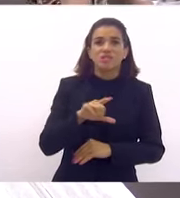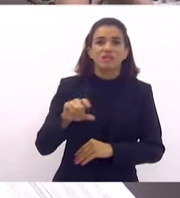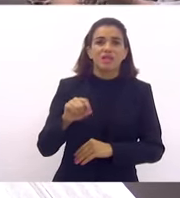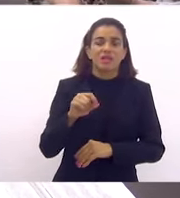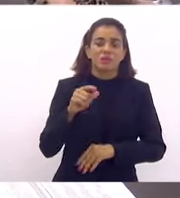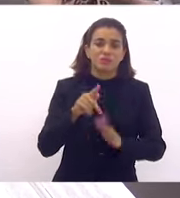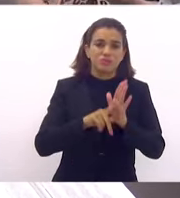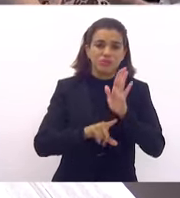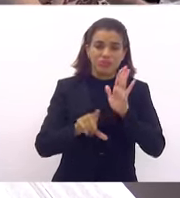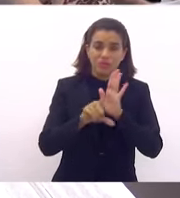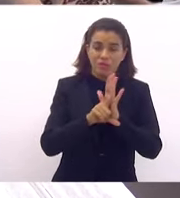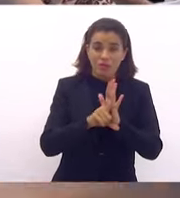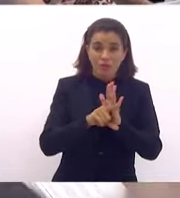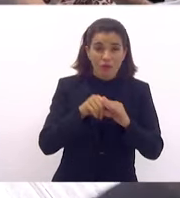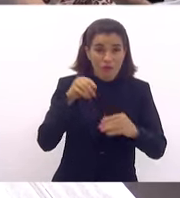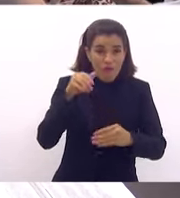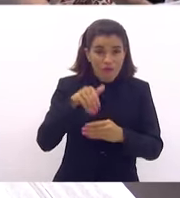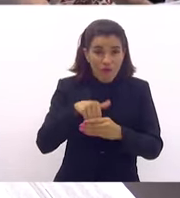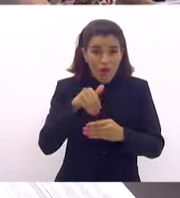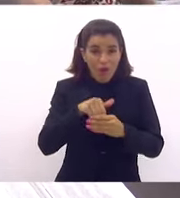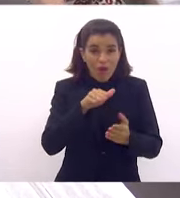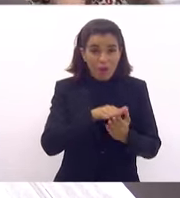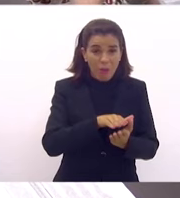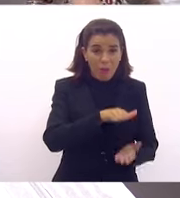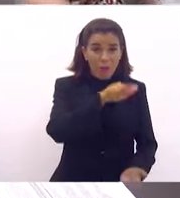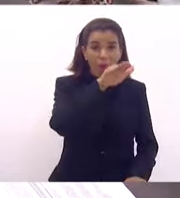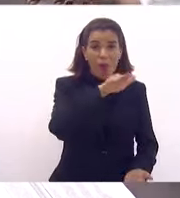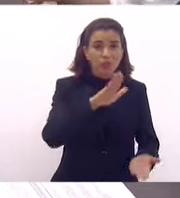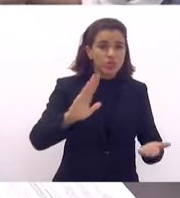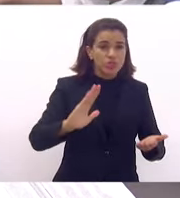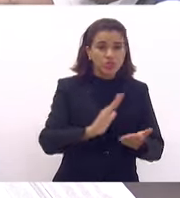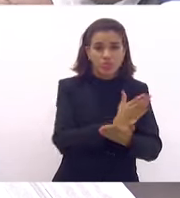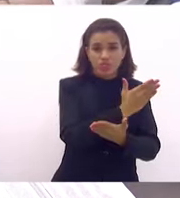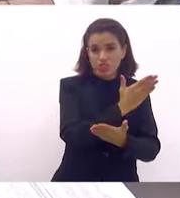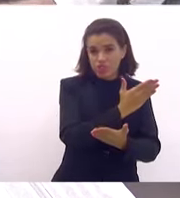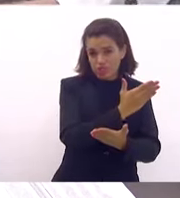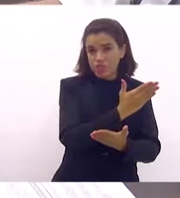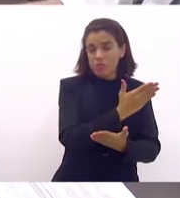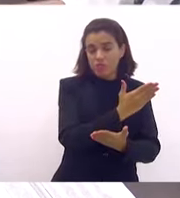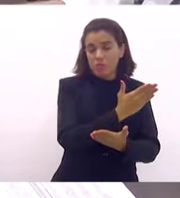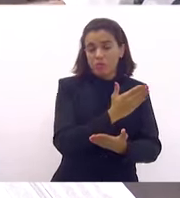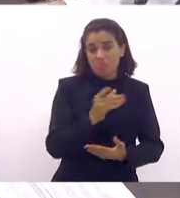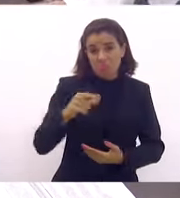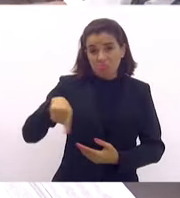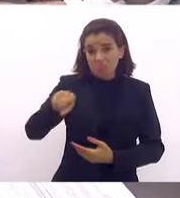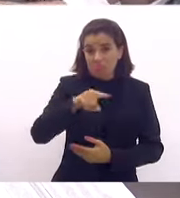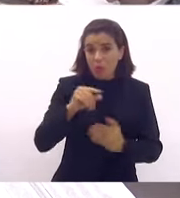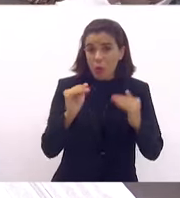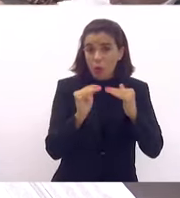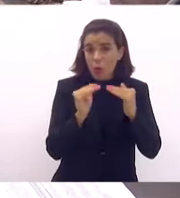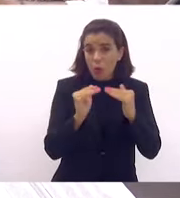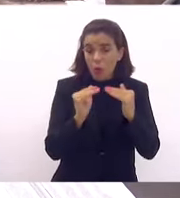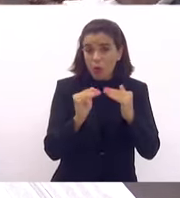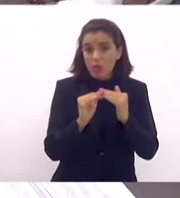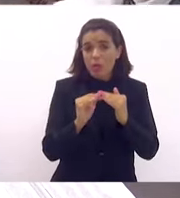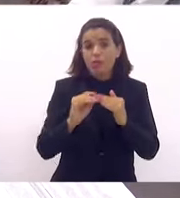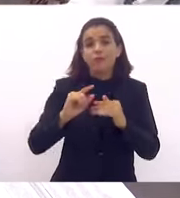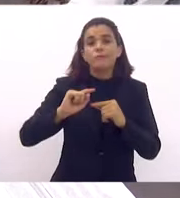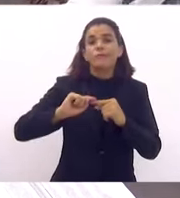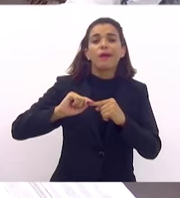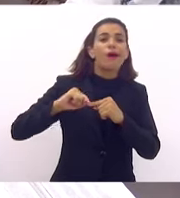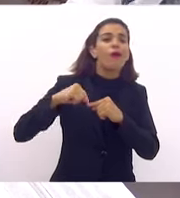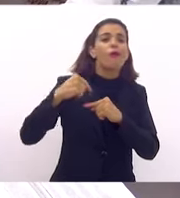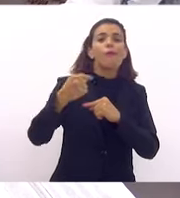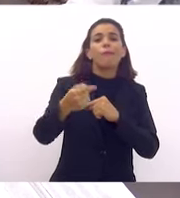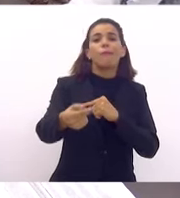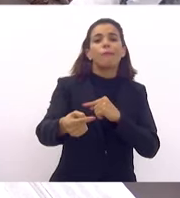vota, o bloco libera logo essa quantidade e tira esse grupo. Aprovado. Né? Retira. Se todos concordarem, a gente tira, traz a primeira numa outra